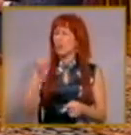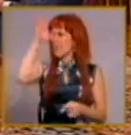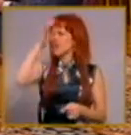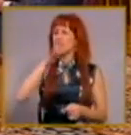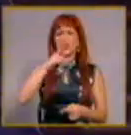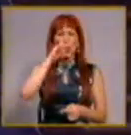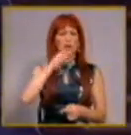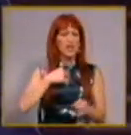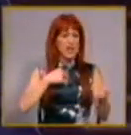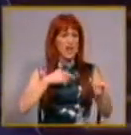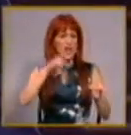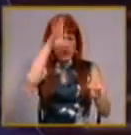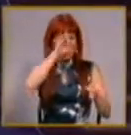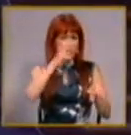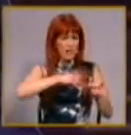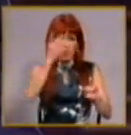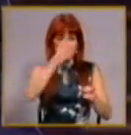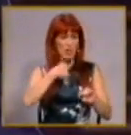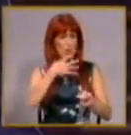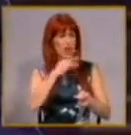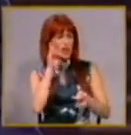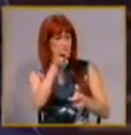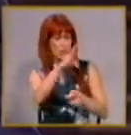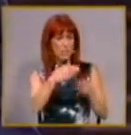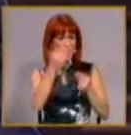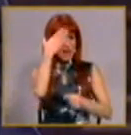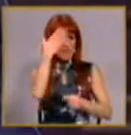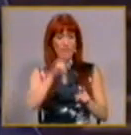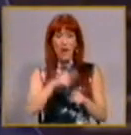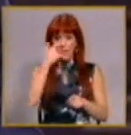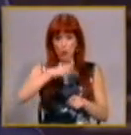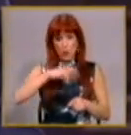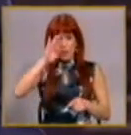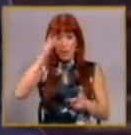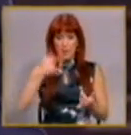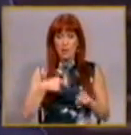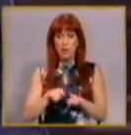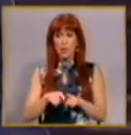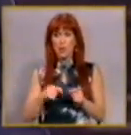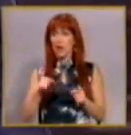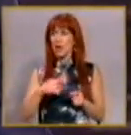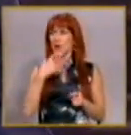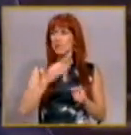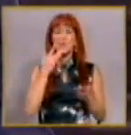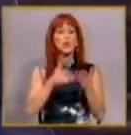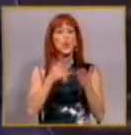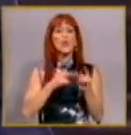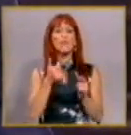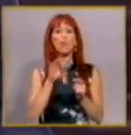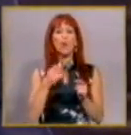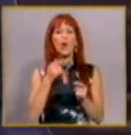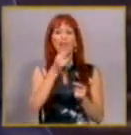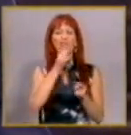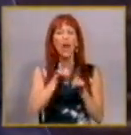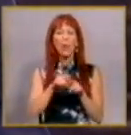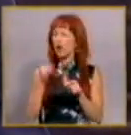acredita, nem ele nem no Ministro das Finanças. Por amor de Deus. Em matéria de previsões, como sabe, hoje as pessoas confiam mais no borda d'água ou do bandarra do que em qualquer